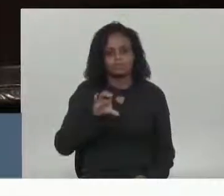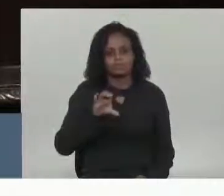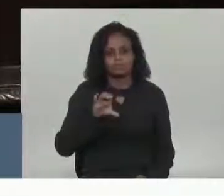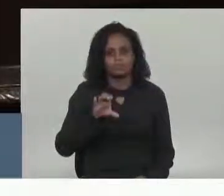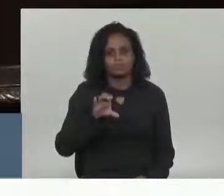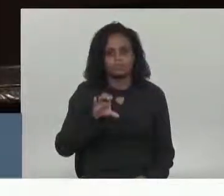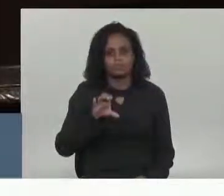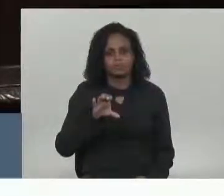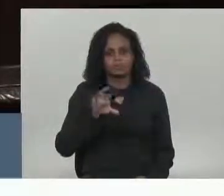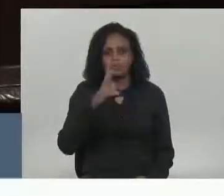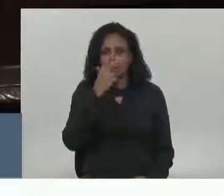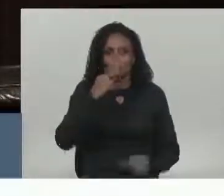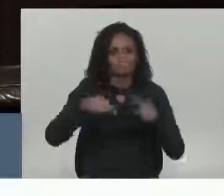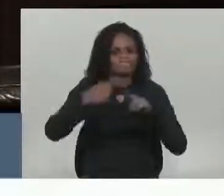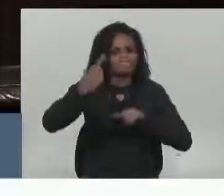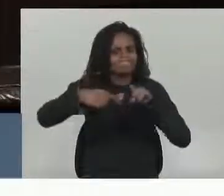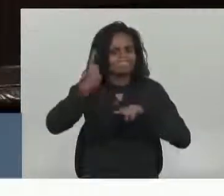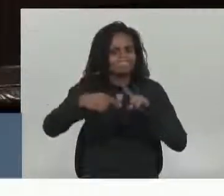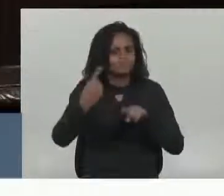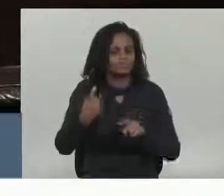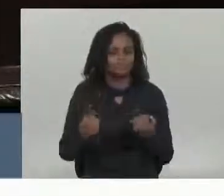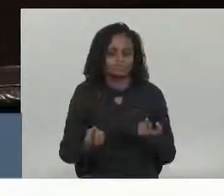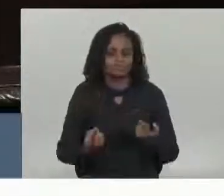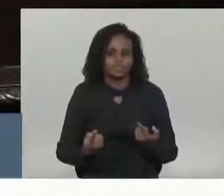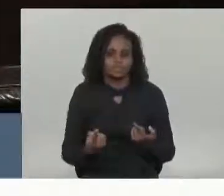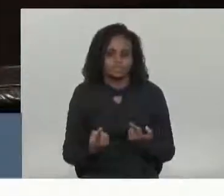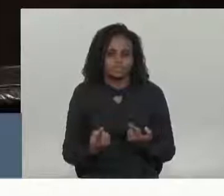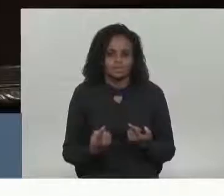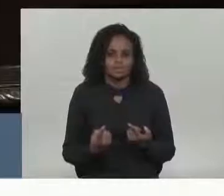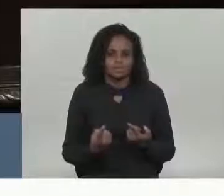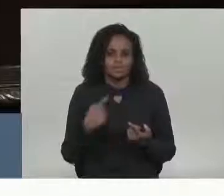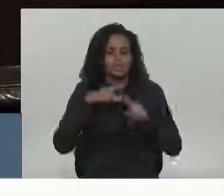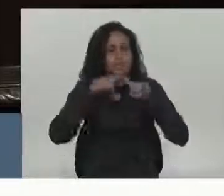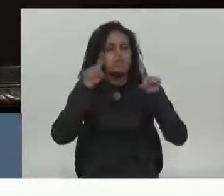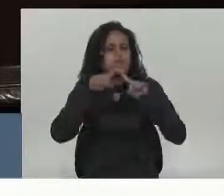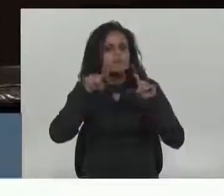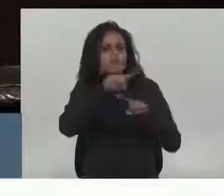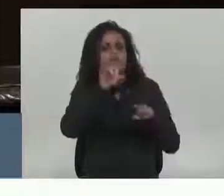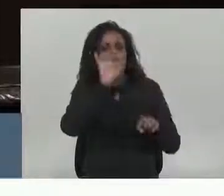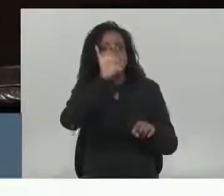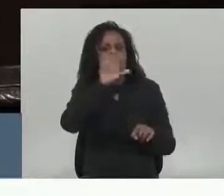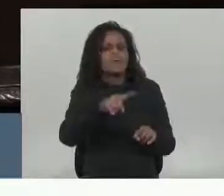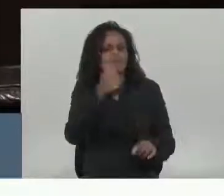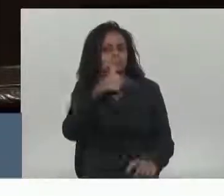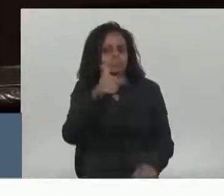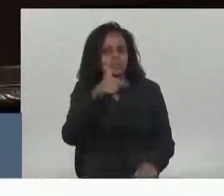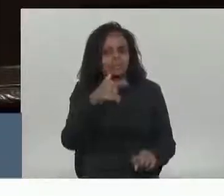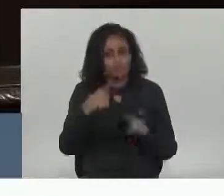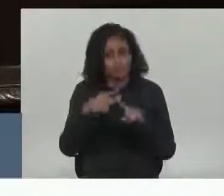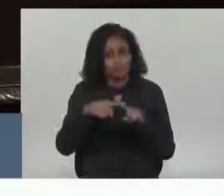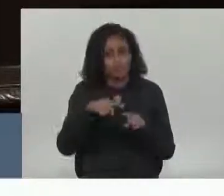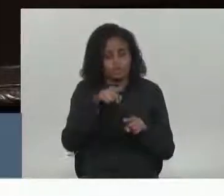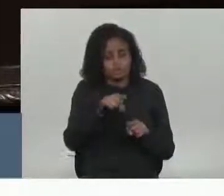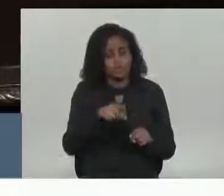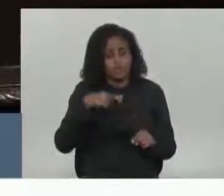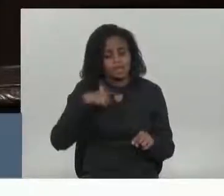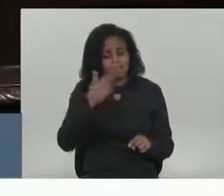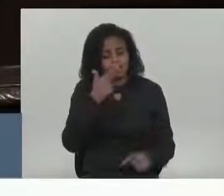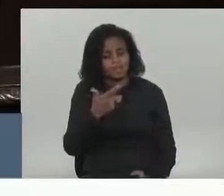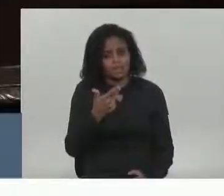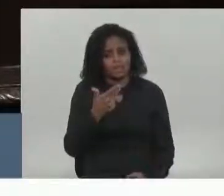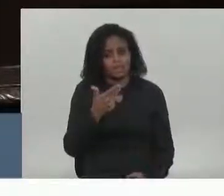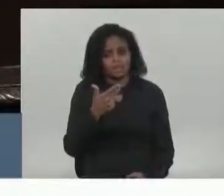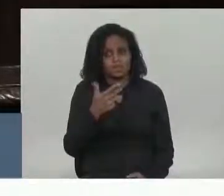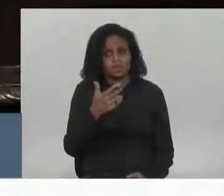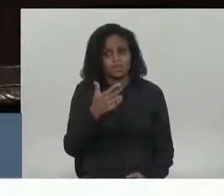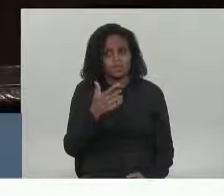Há uma incoerência enorme ao acusar o outro que ele não tem fé, porque neste caso eu diria,